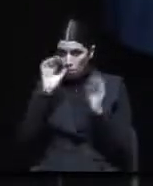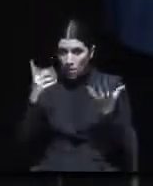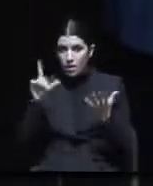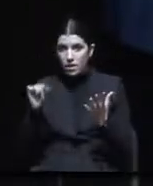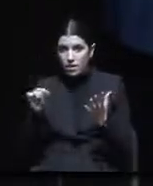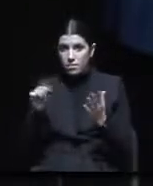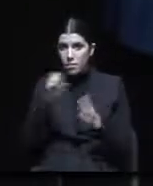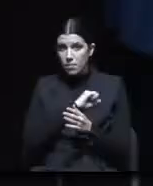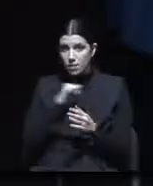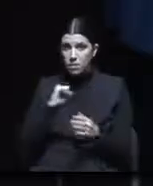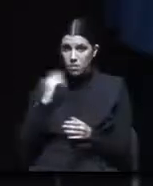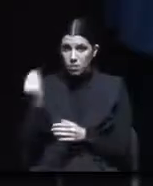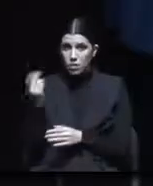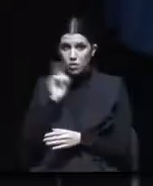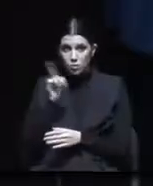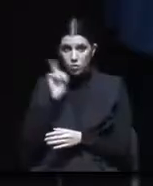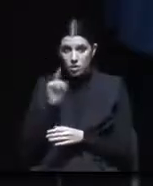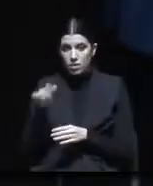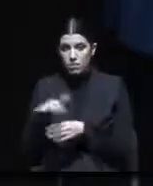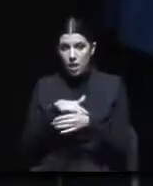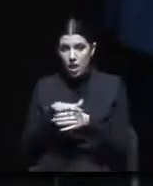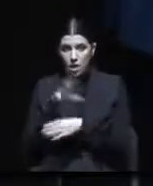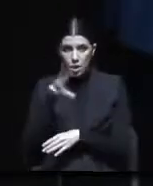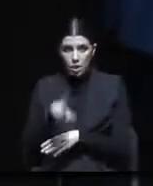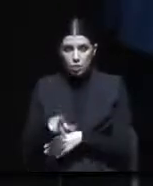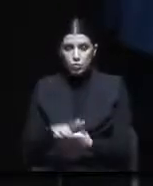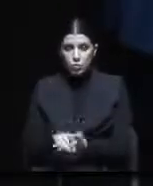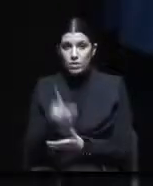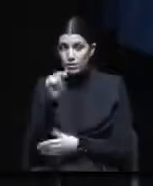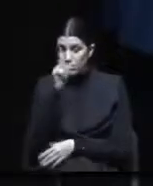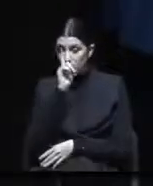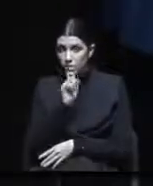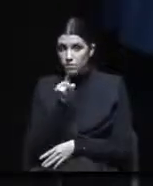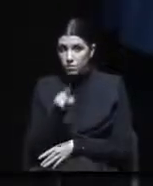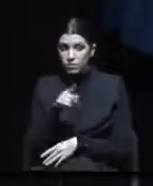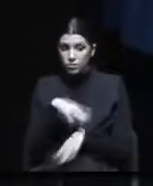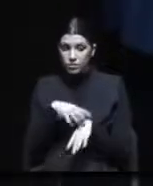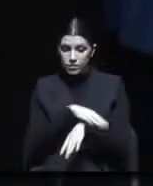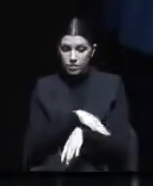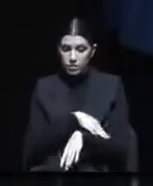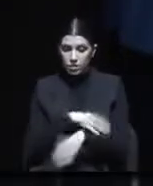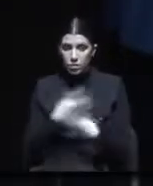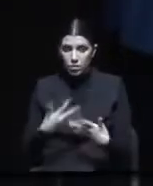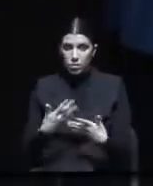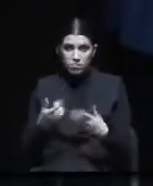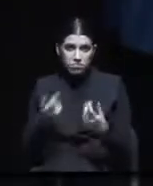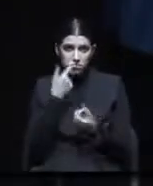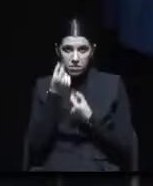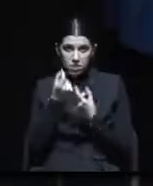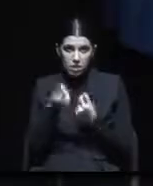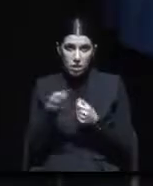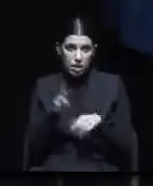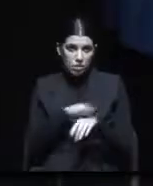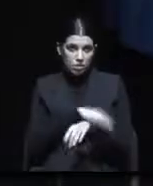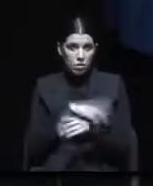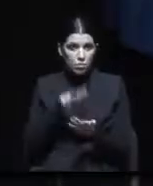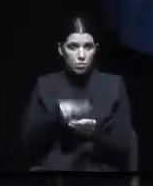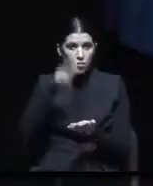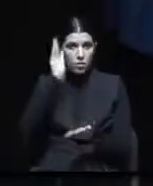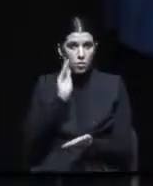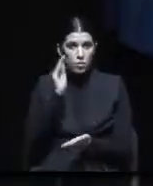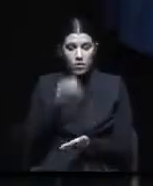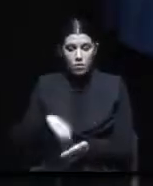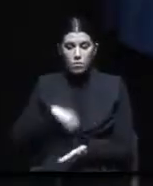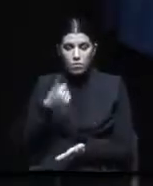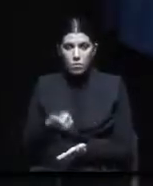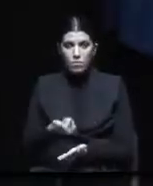extrema importância para a área metropolitana de Lisboa. Relembramos que este mandato, à semelhança de anteriores, já foi aprovada uma recomendação do